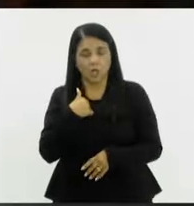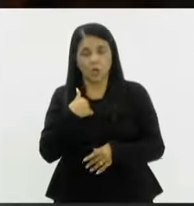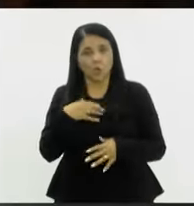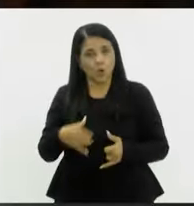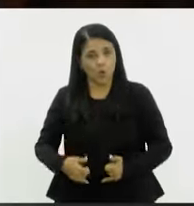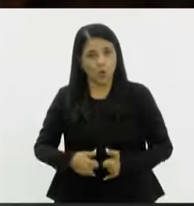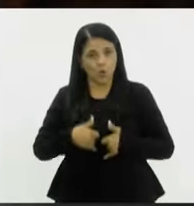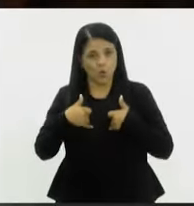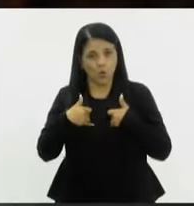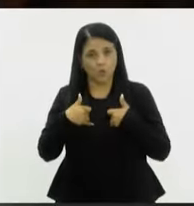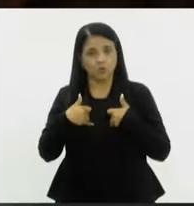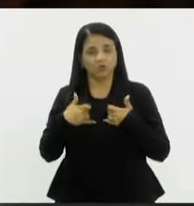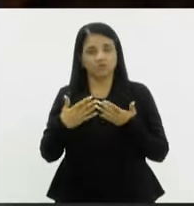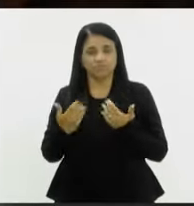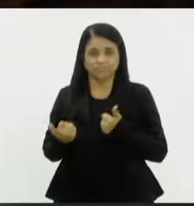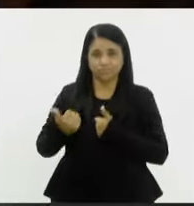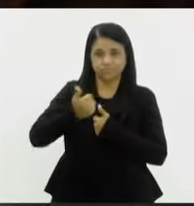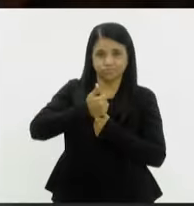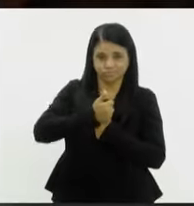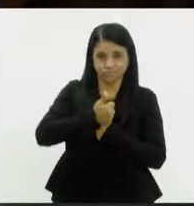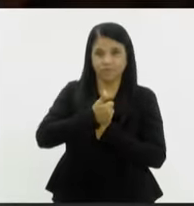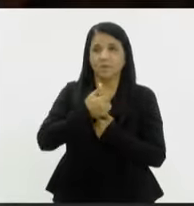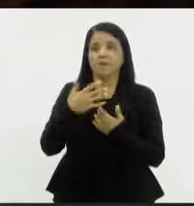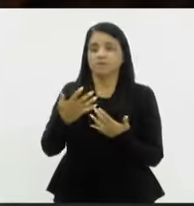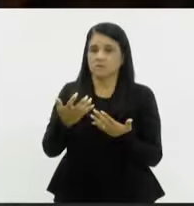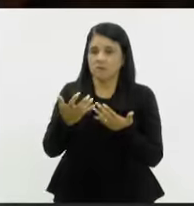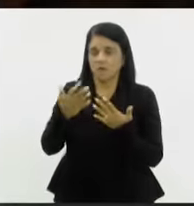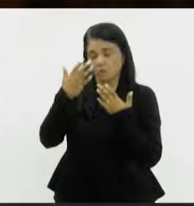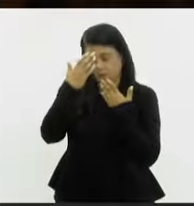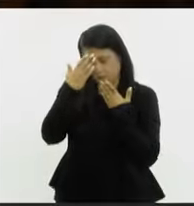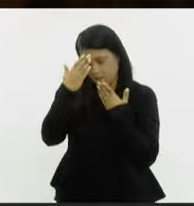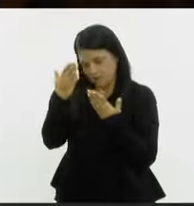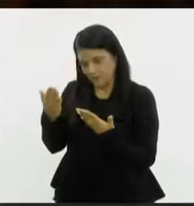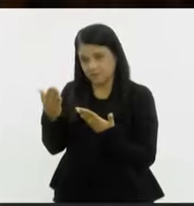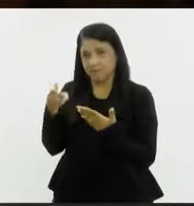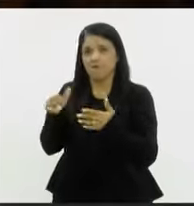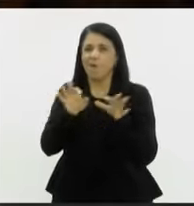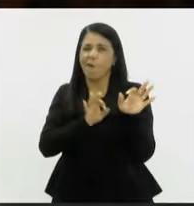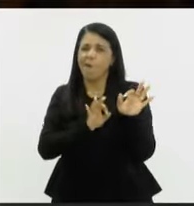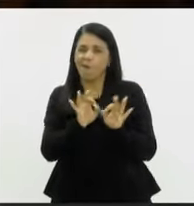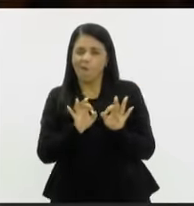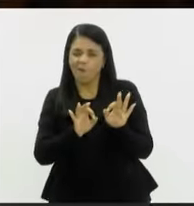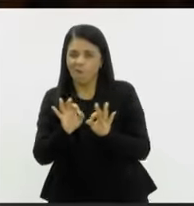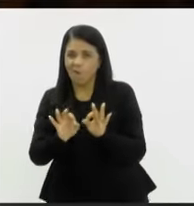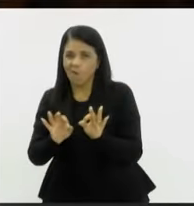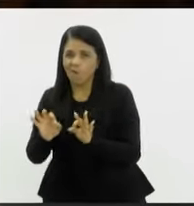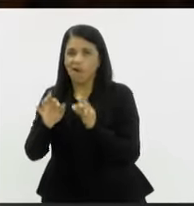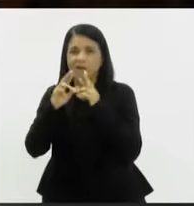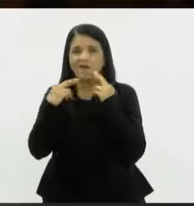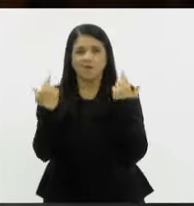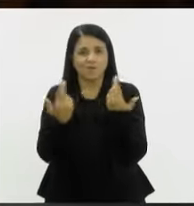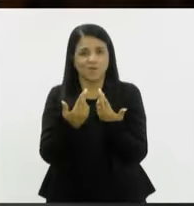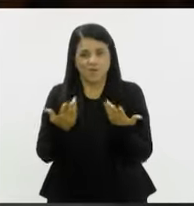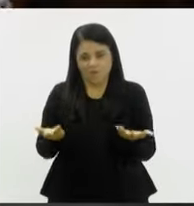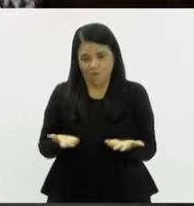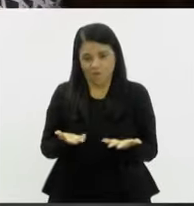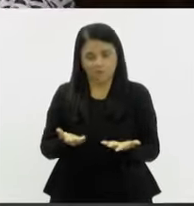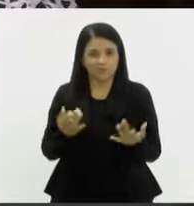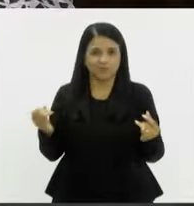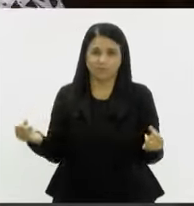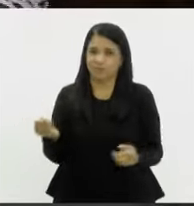sucedê-lo mas não podia deixar de agradecer a senhora ter organizado uma reunião como essa para nós tão